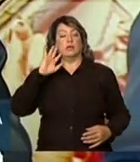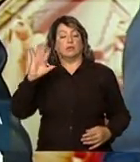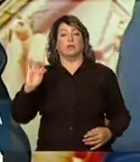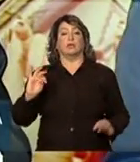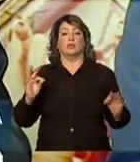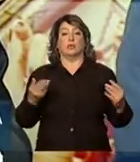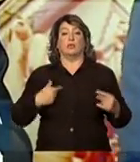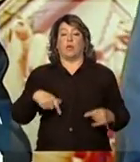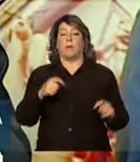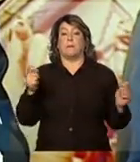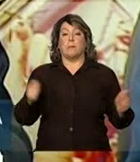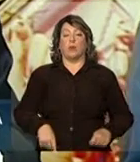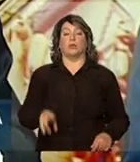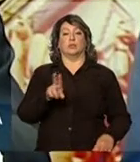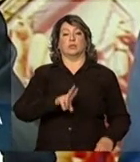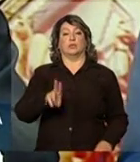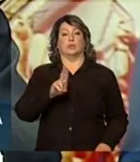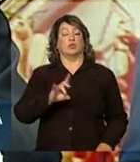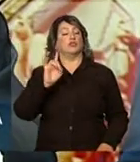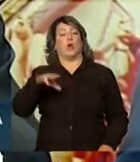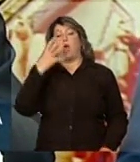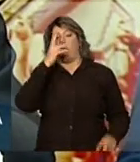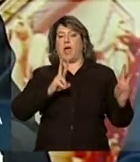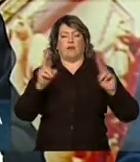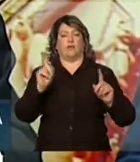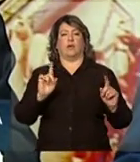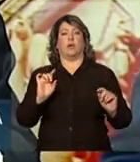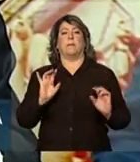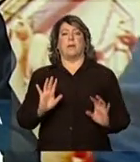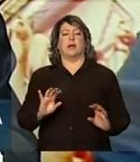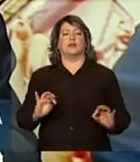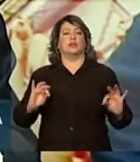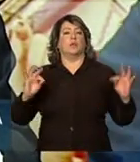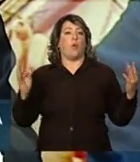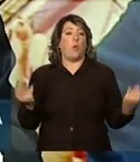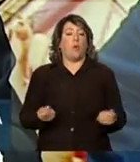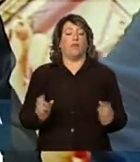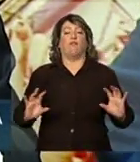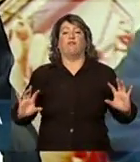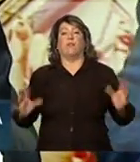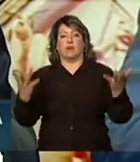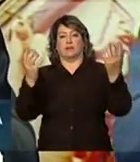gente possa estar utilizando, não é só carnaval, né? Qualquer tipo de manifestação dessa.